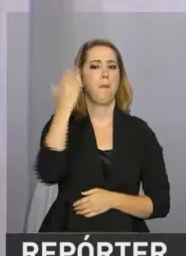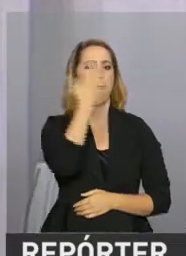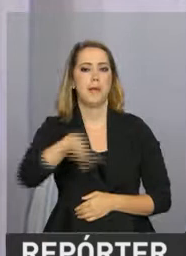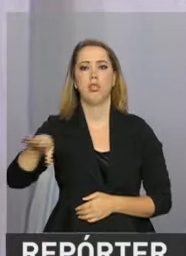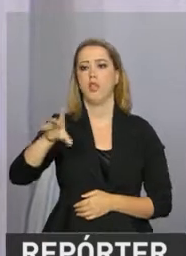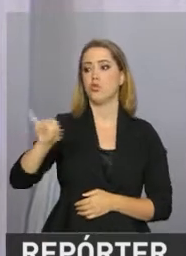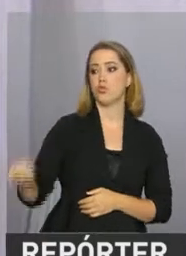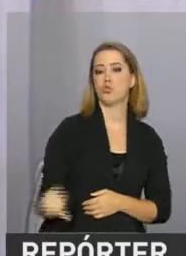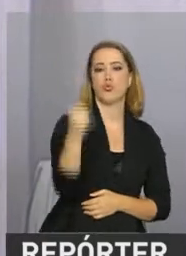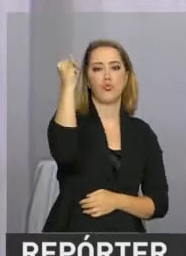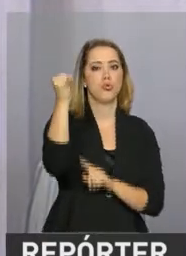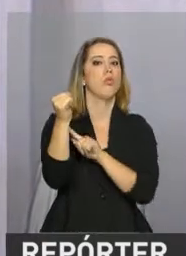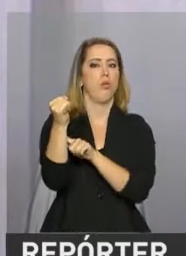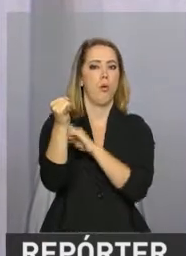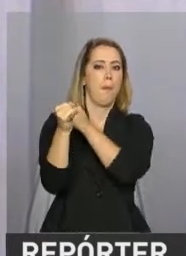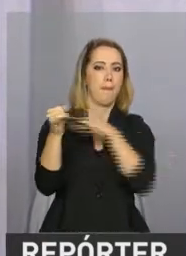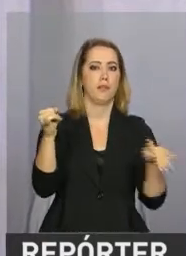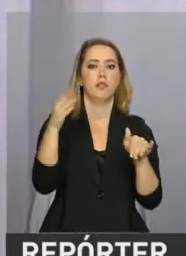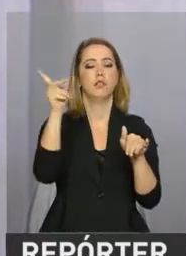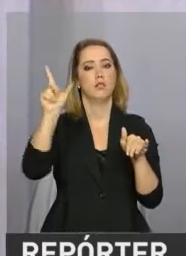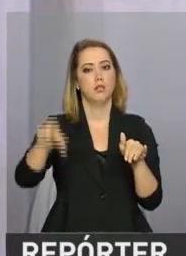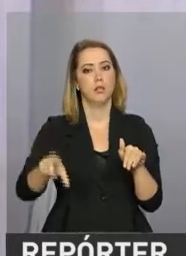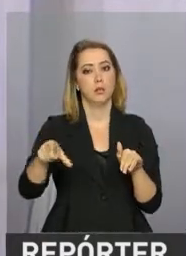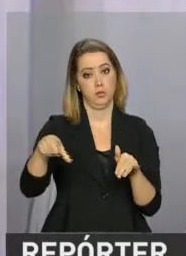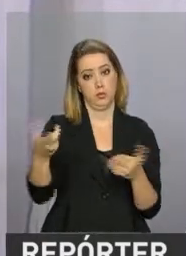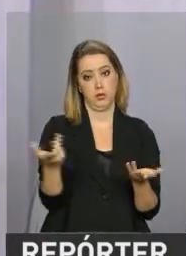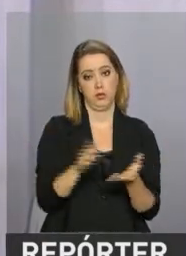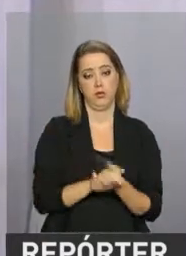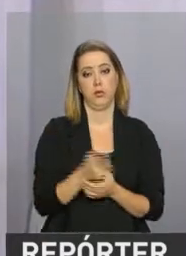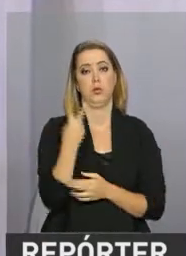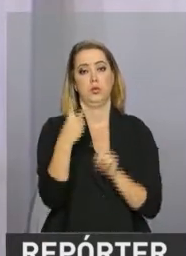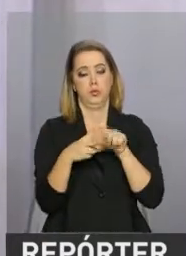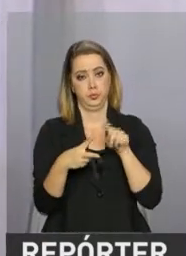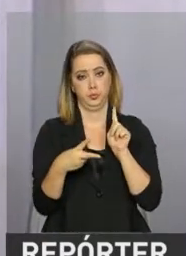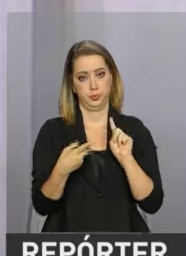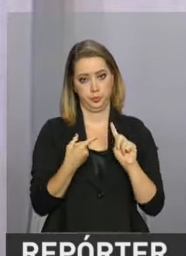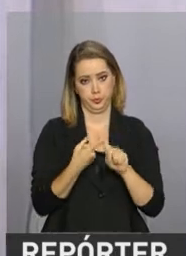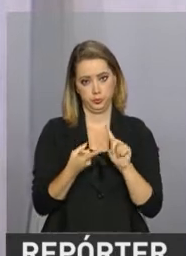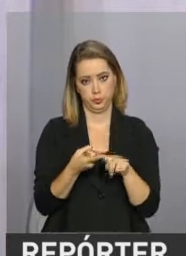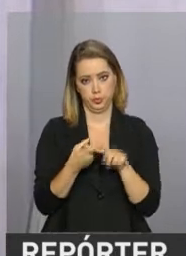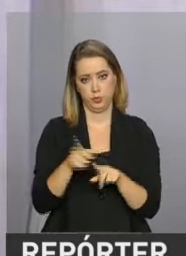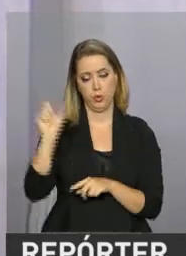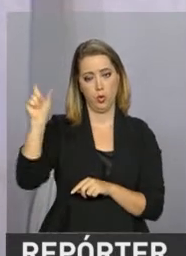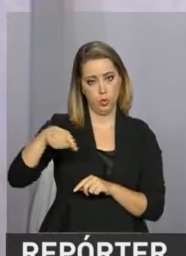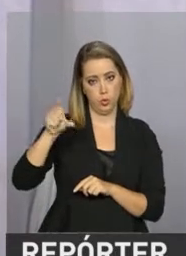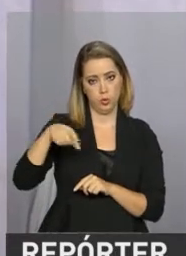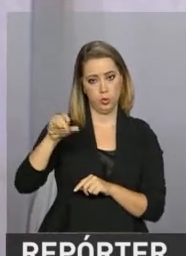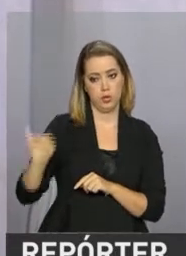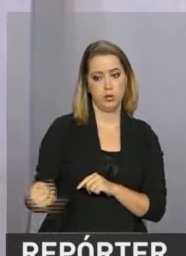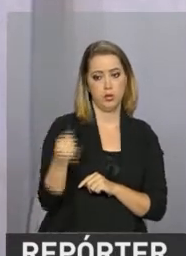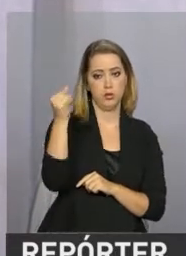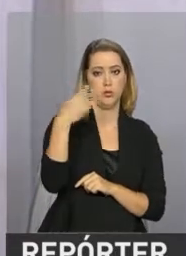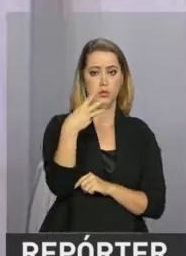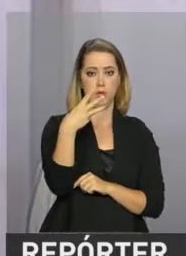dos juros cobrados no cartão de crédito em duas hipóteses a hipótese do juro do cartão que aquela coisa